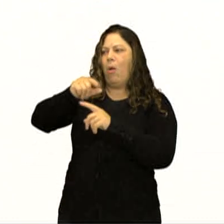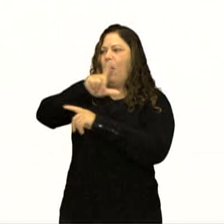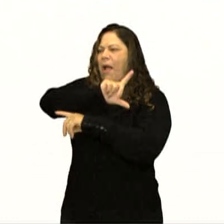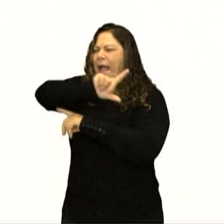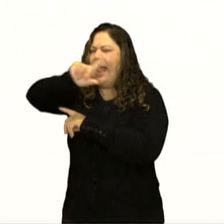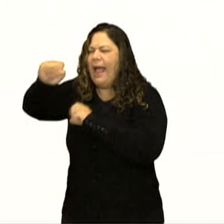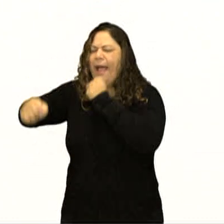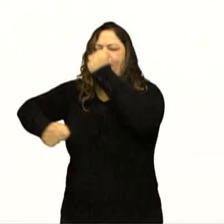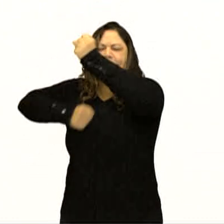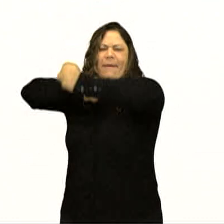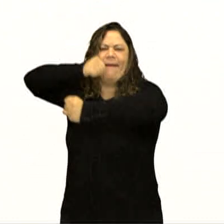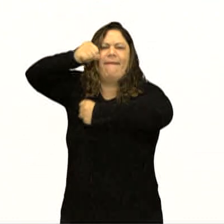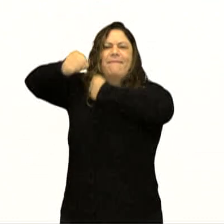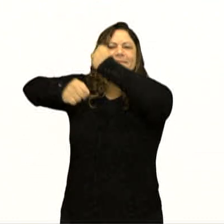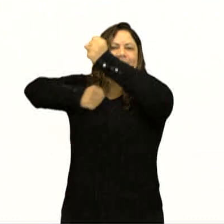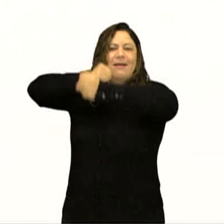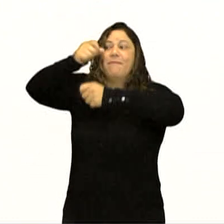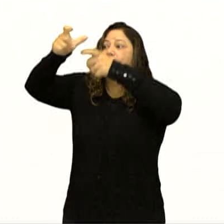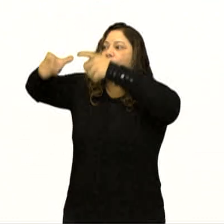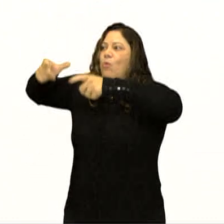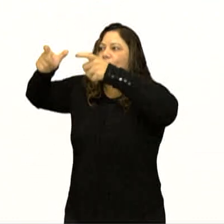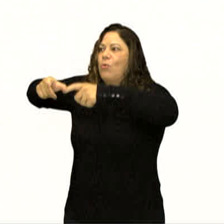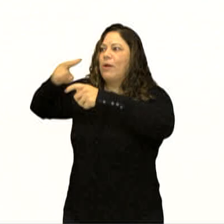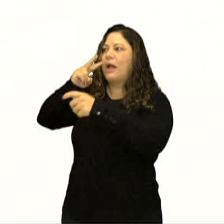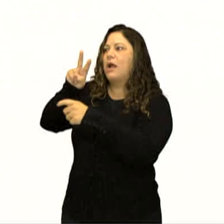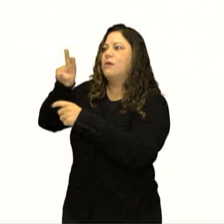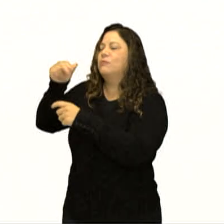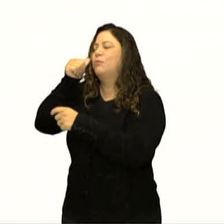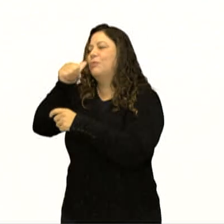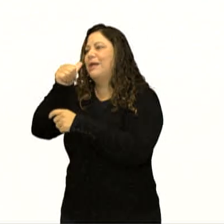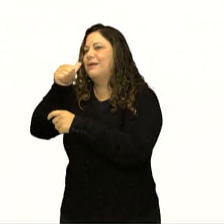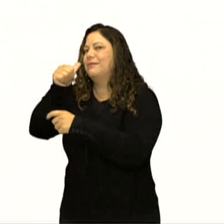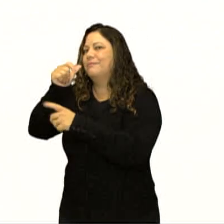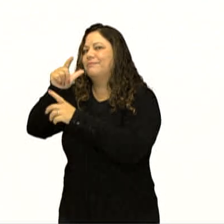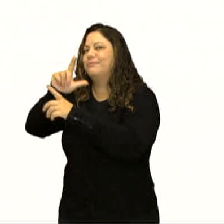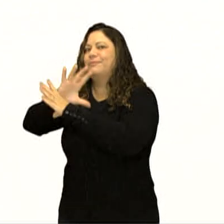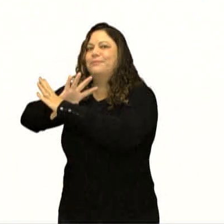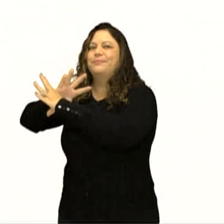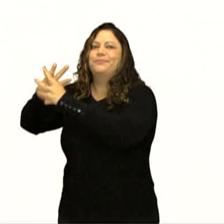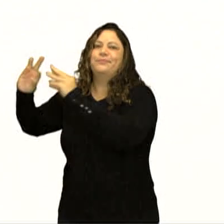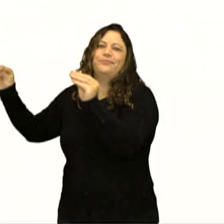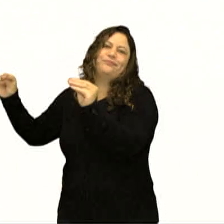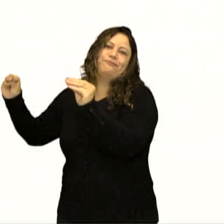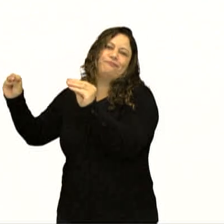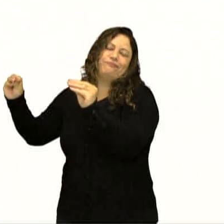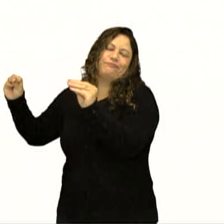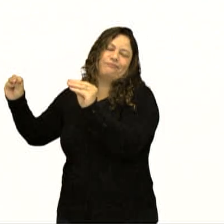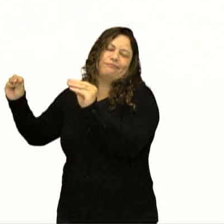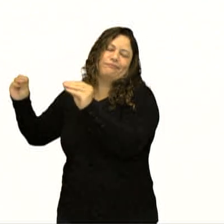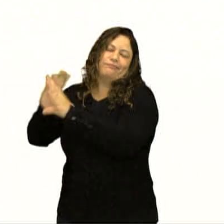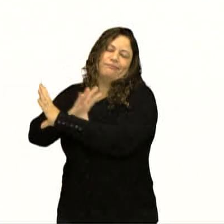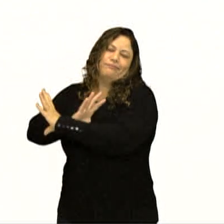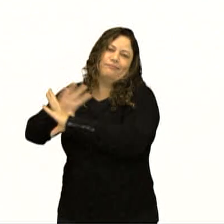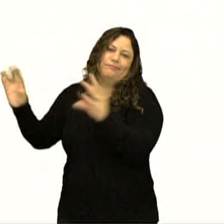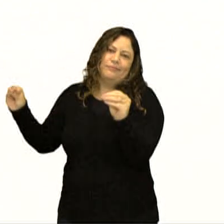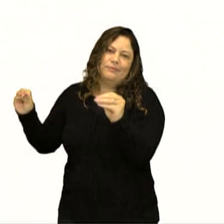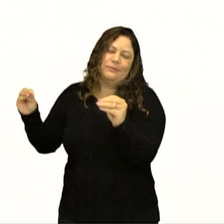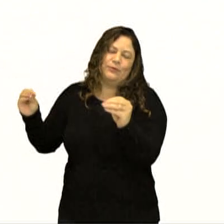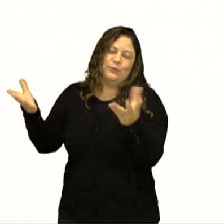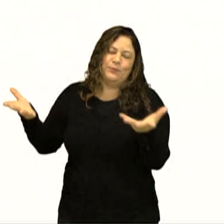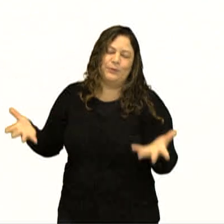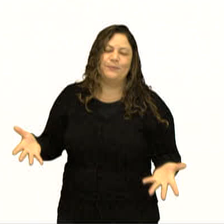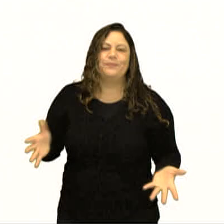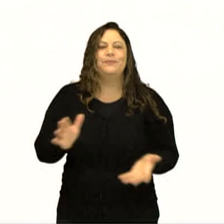a correr para o lugar onde vira a mulher. Mas onde estava ela? Tinha desaparecido.